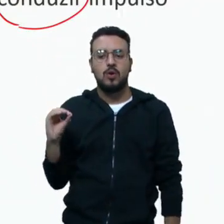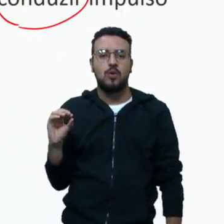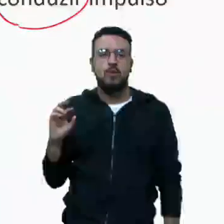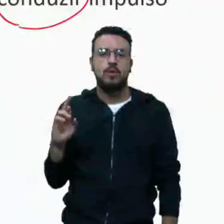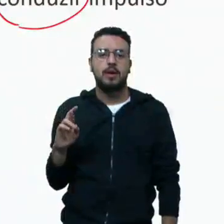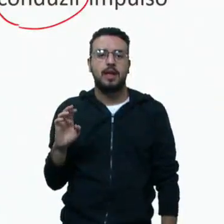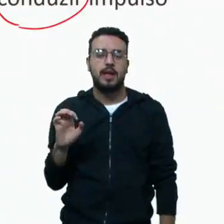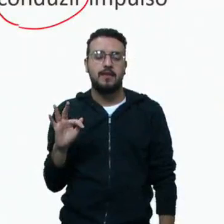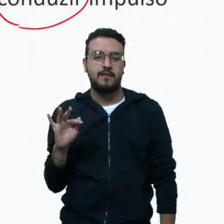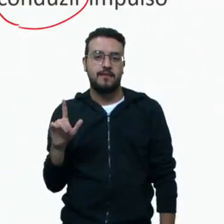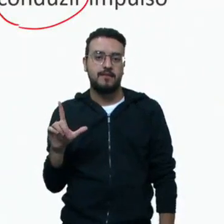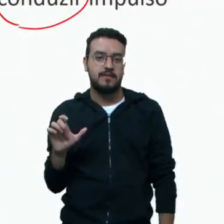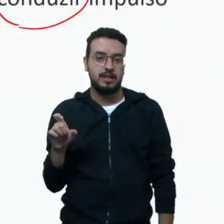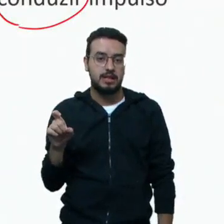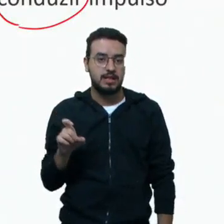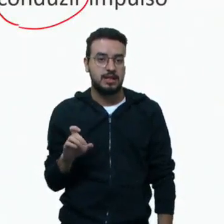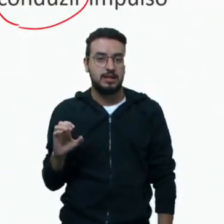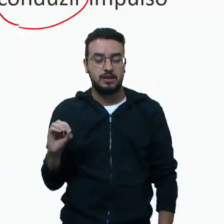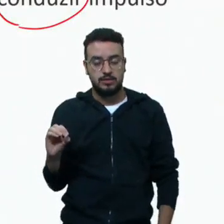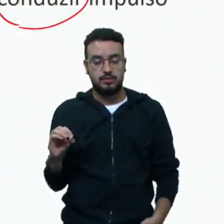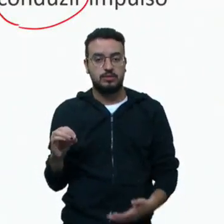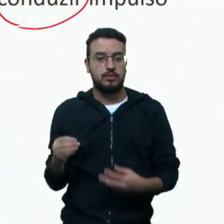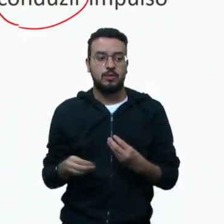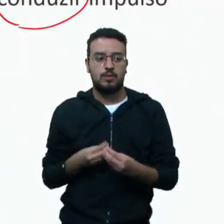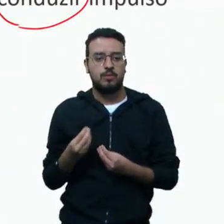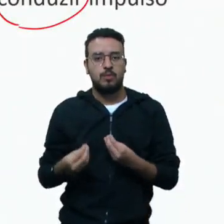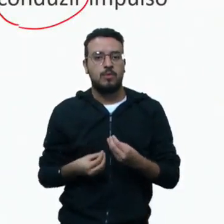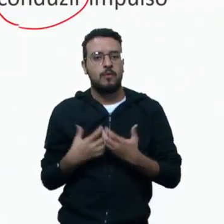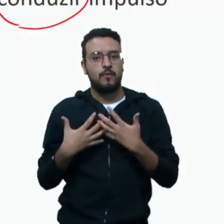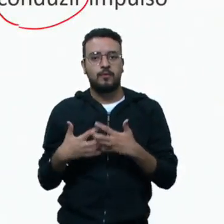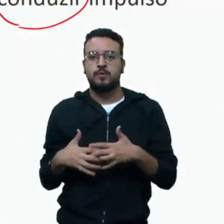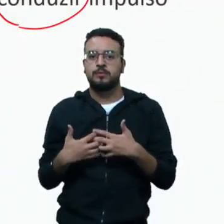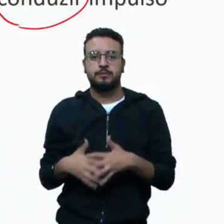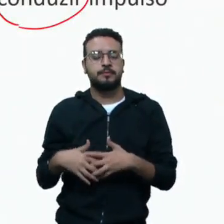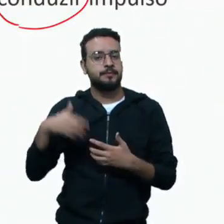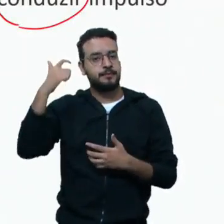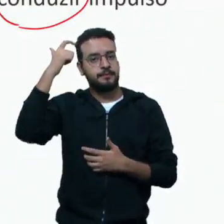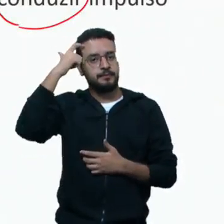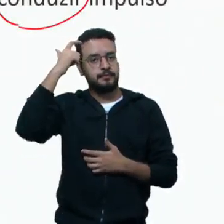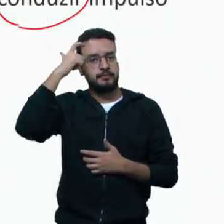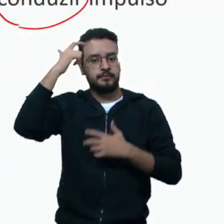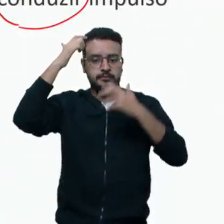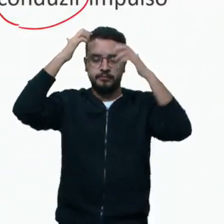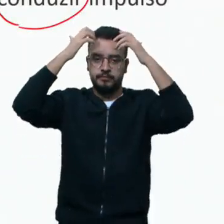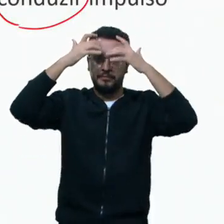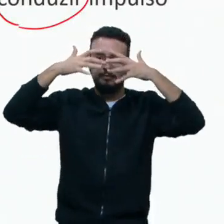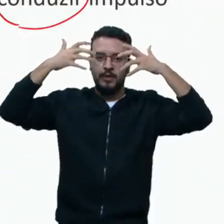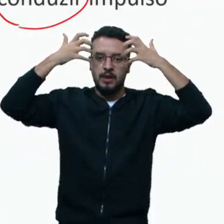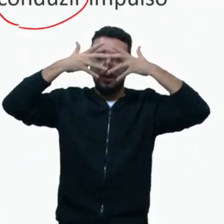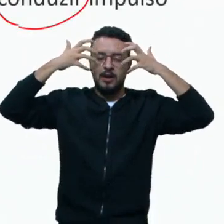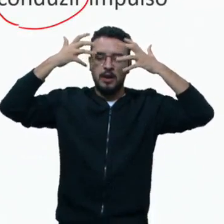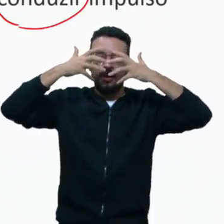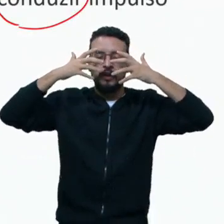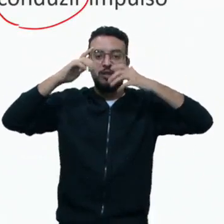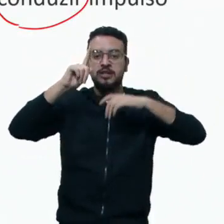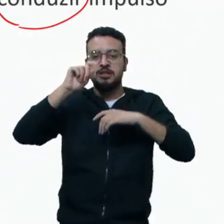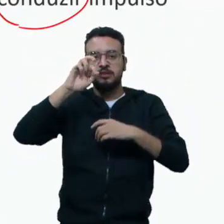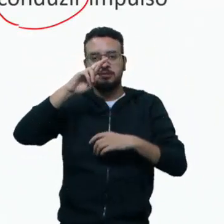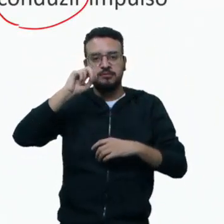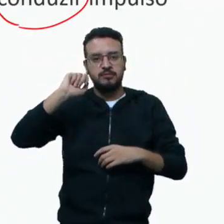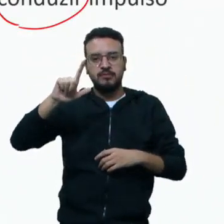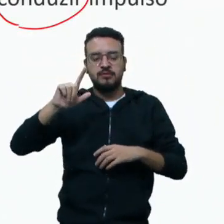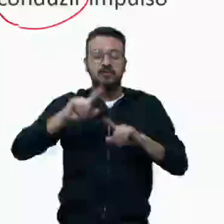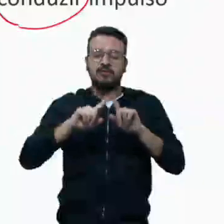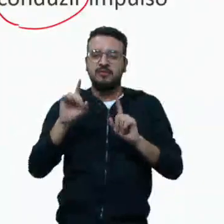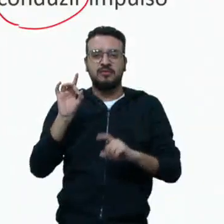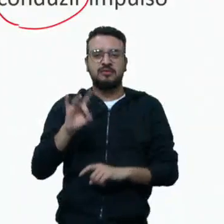sistema nervoso no geral, pensando em estímulo e resposta. Mas não só isso, tá? Eu não tenho